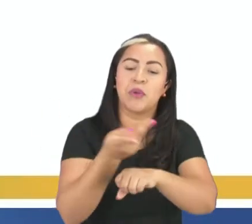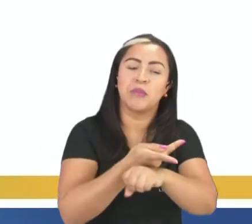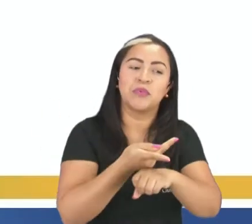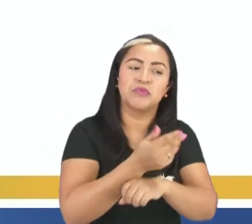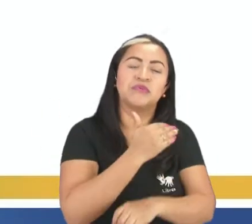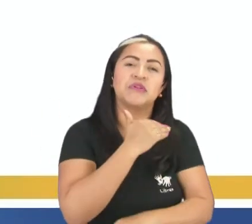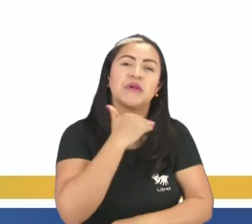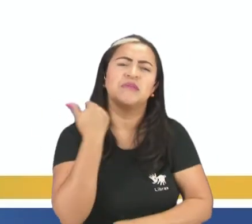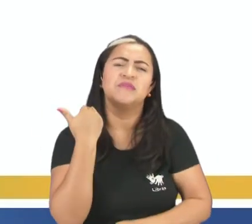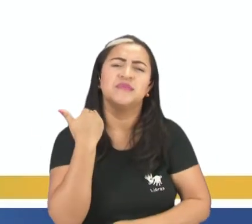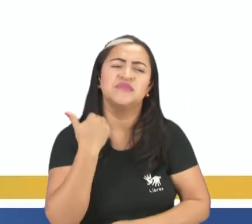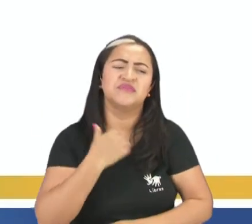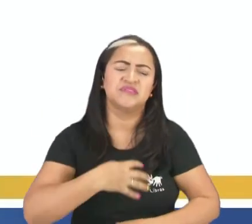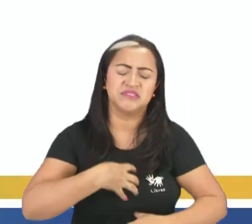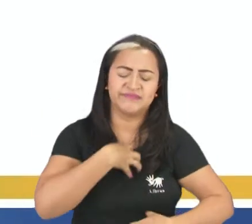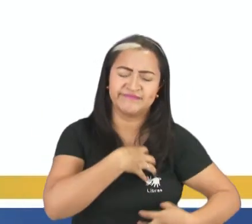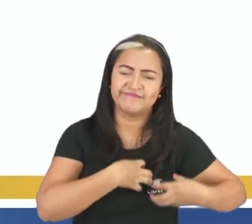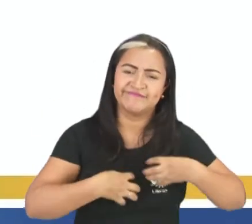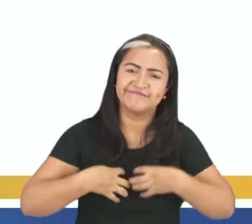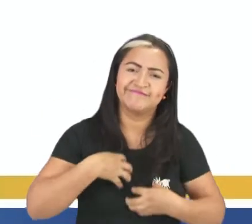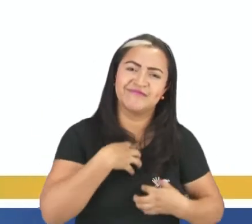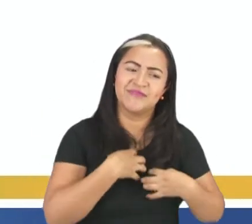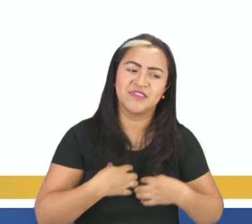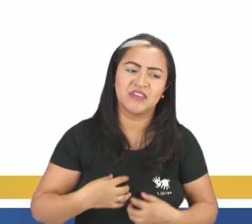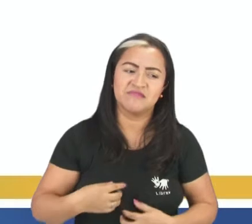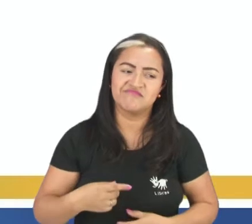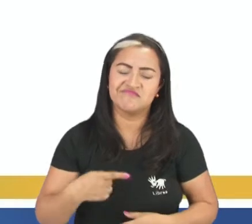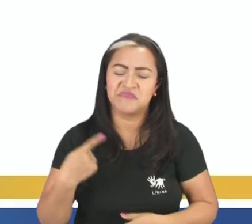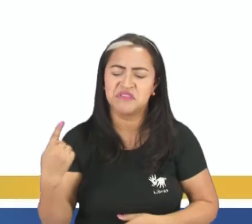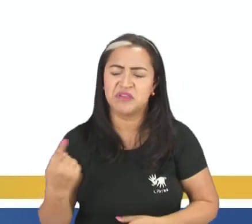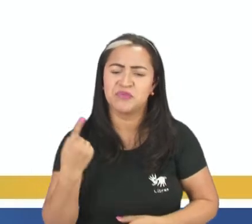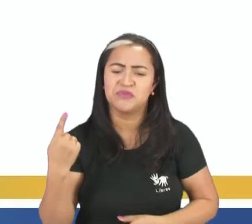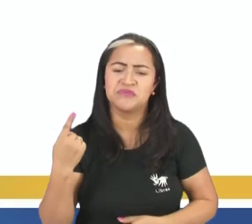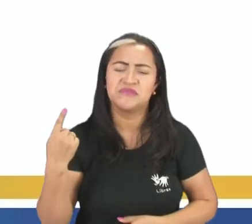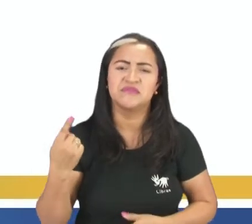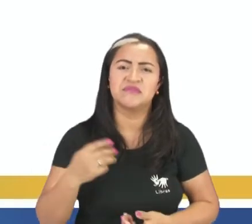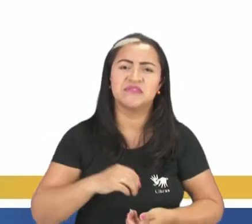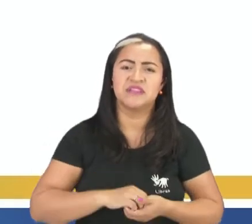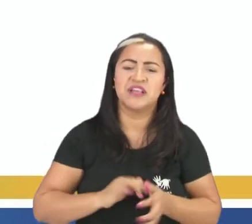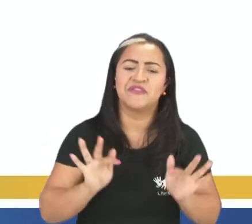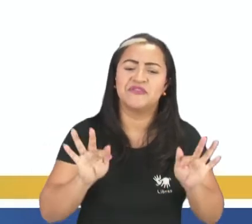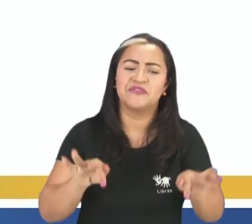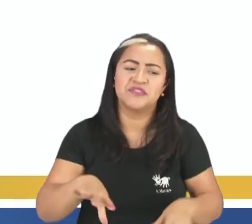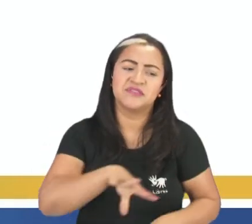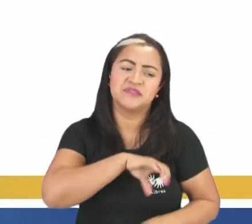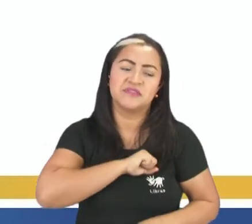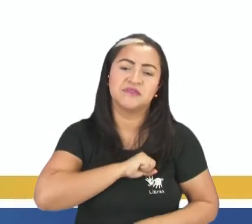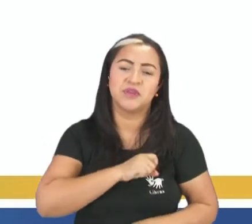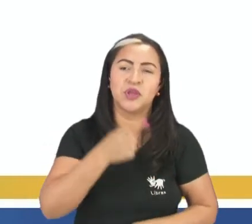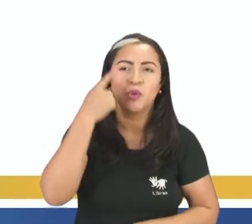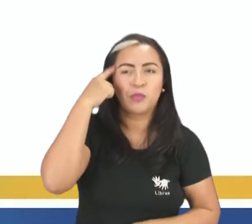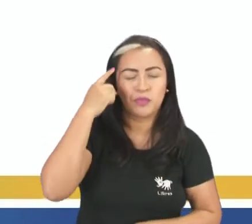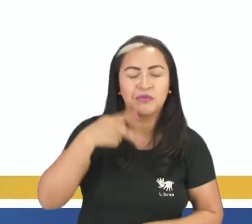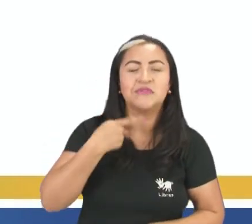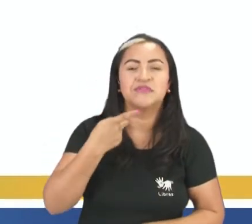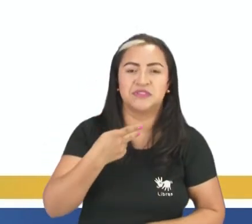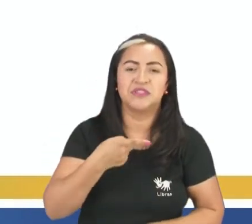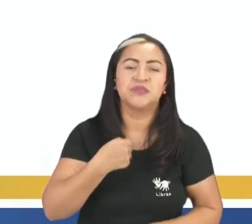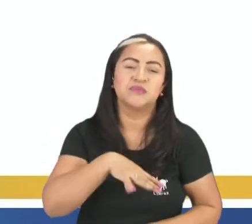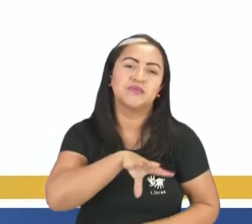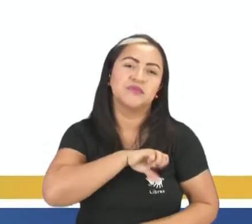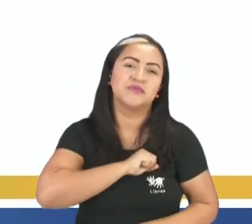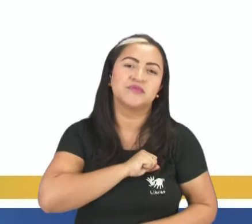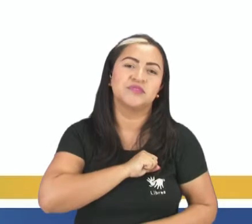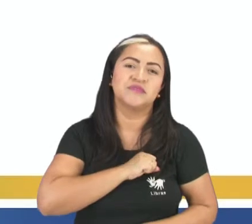morte, angústia de quem vive, quem sabe a solidão, fim de quem ama, eu possa me dizer do amor que tive, que